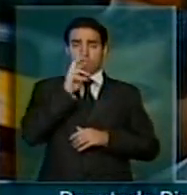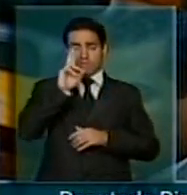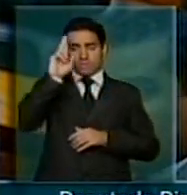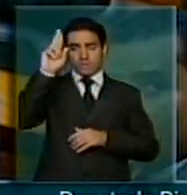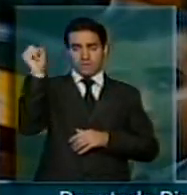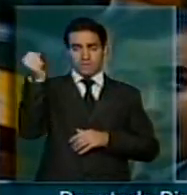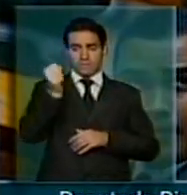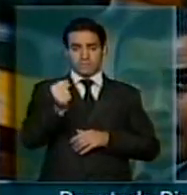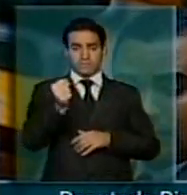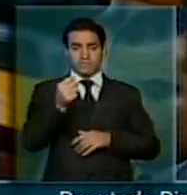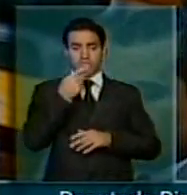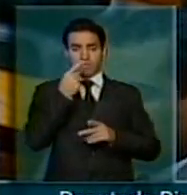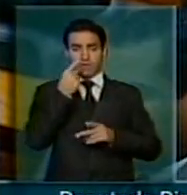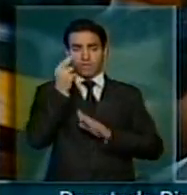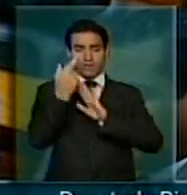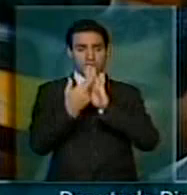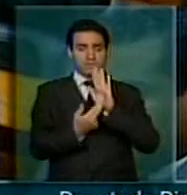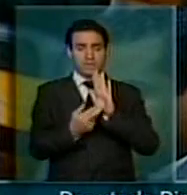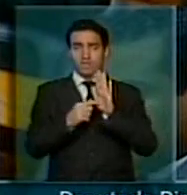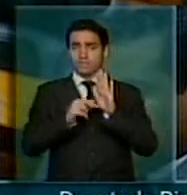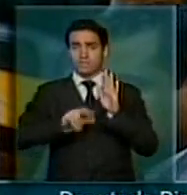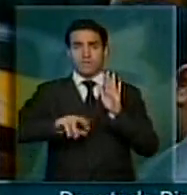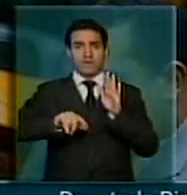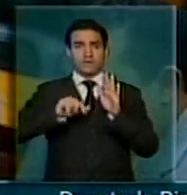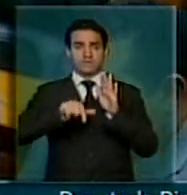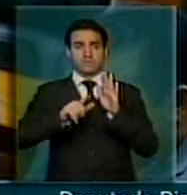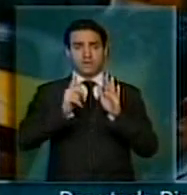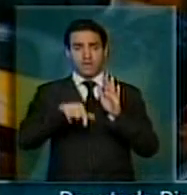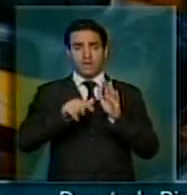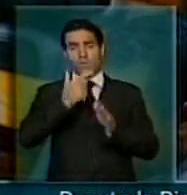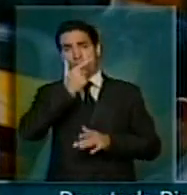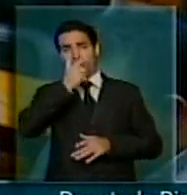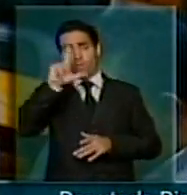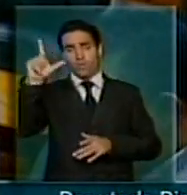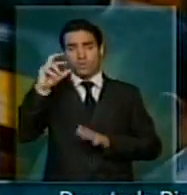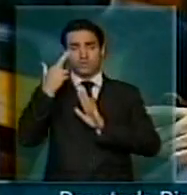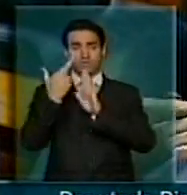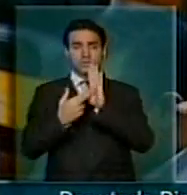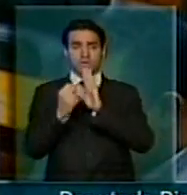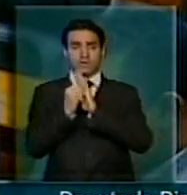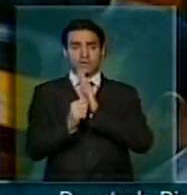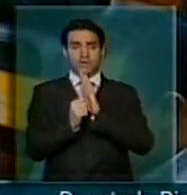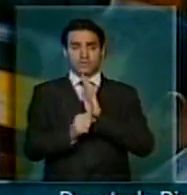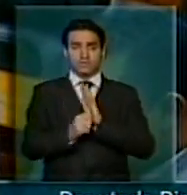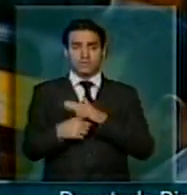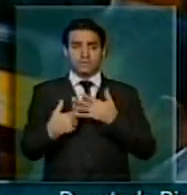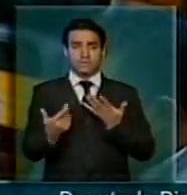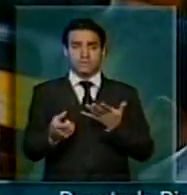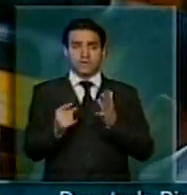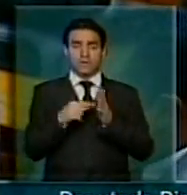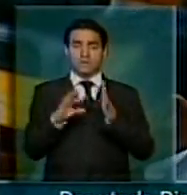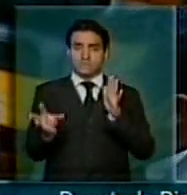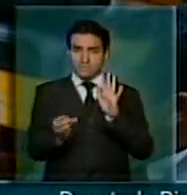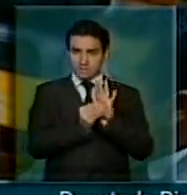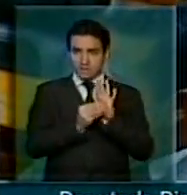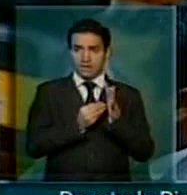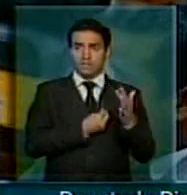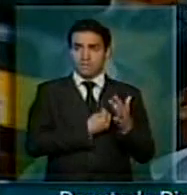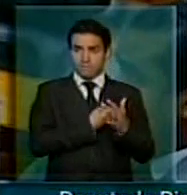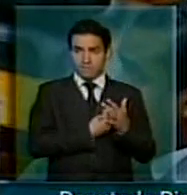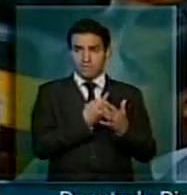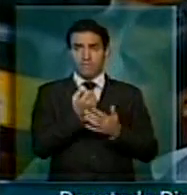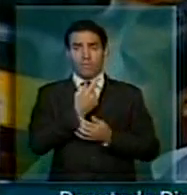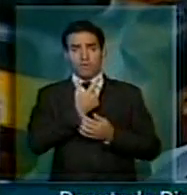plenário e disser que o relatório não é este, é um outro relatório, essas emendas estarão valendo ou não?